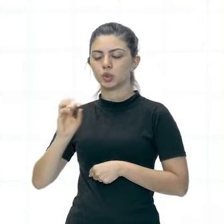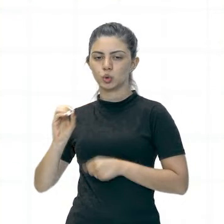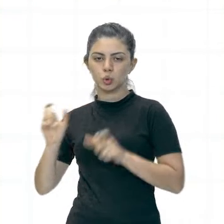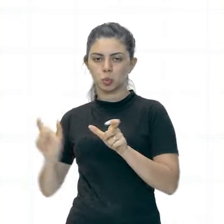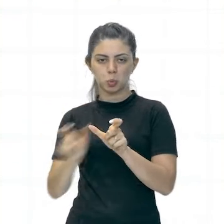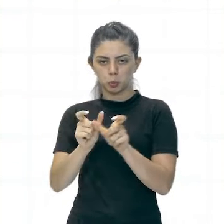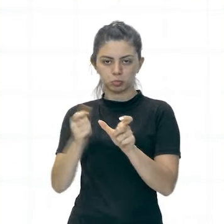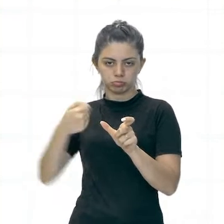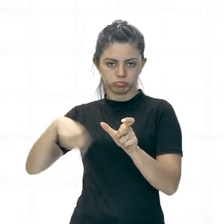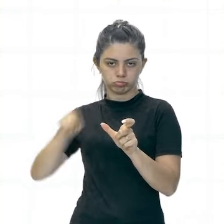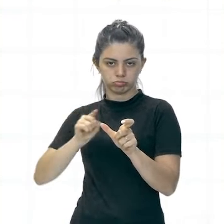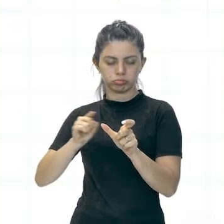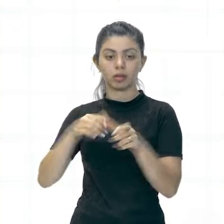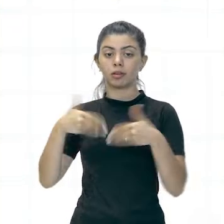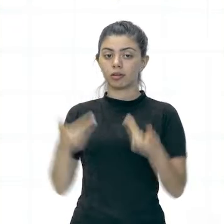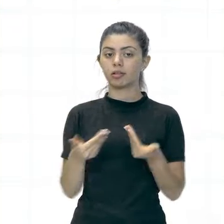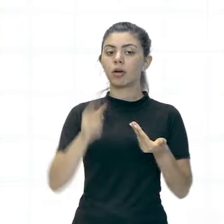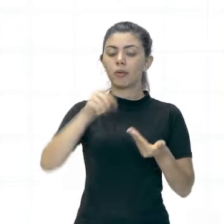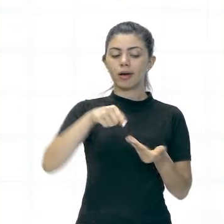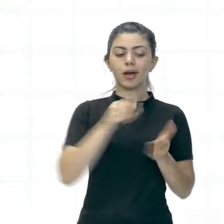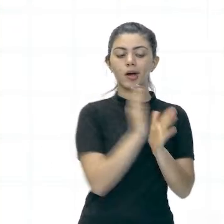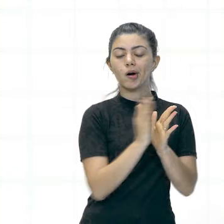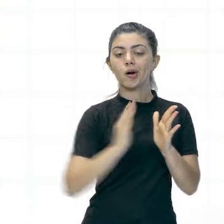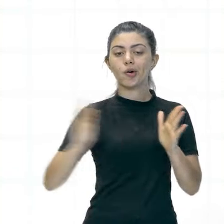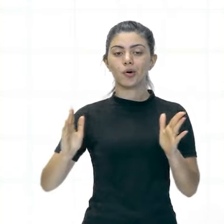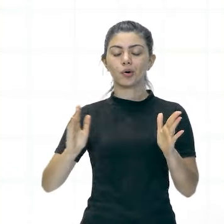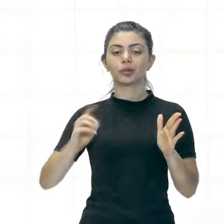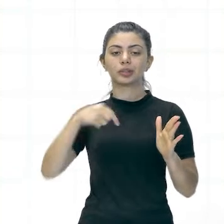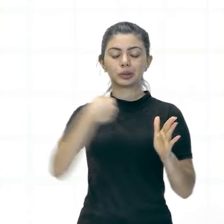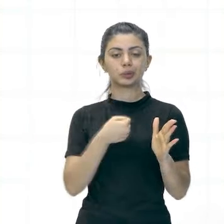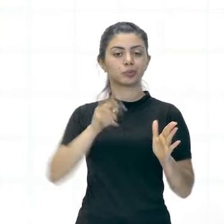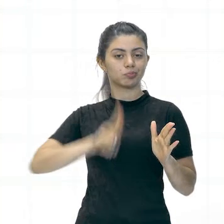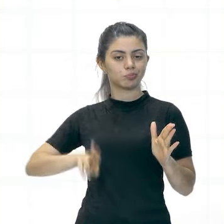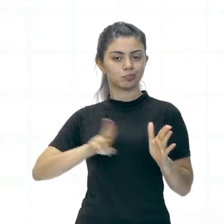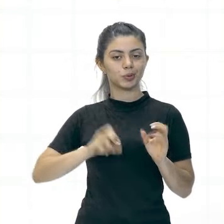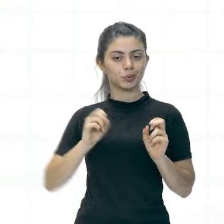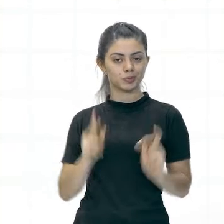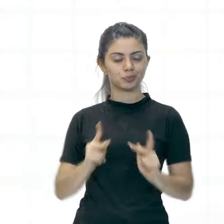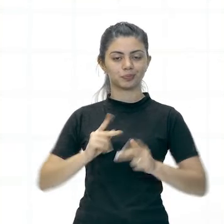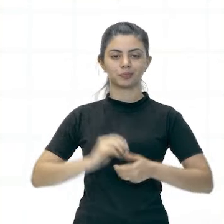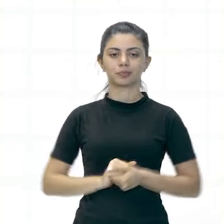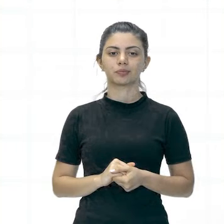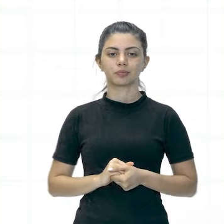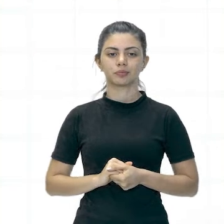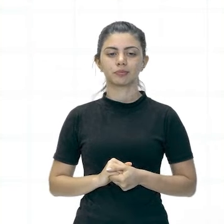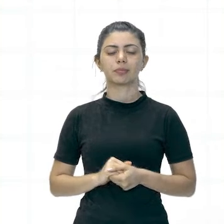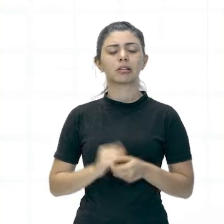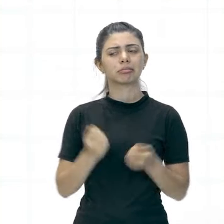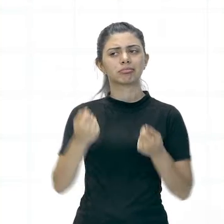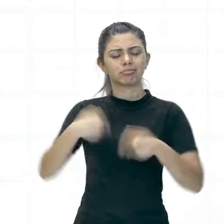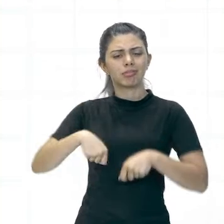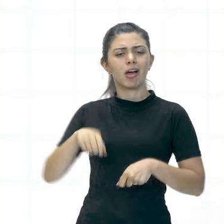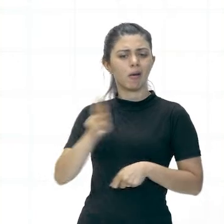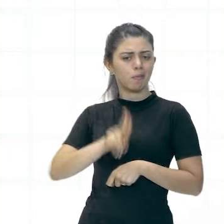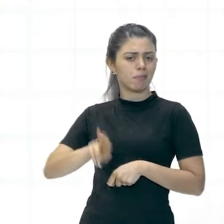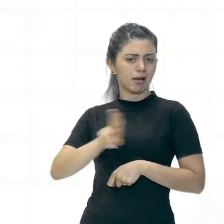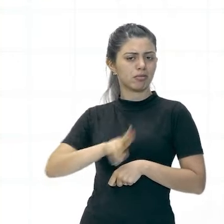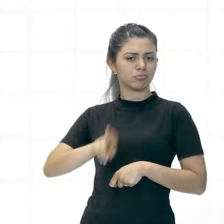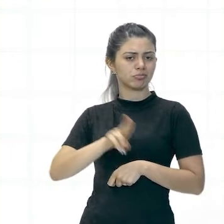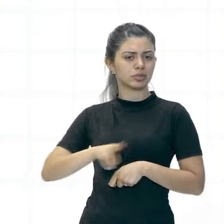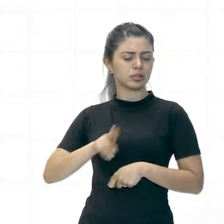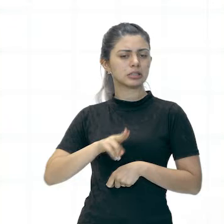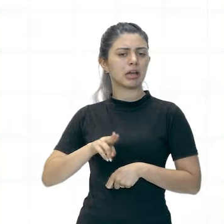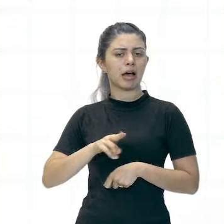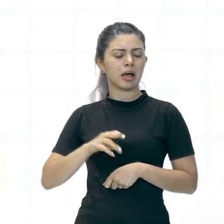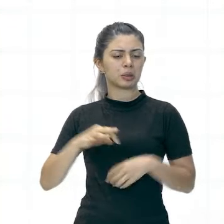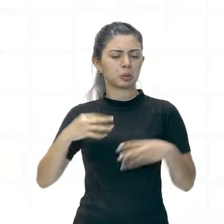é a ordem dos nossos elementos aí, tudo bem? Então, eu posso utilizar tranquilamente todos